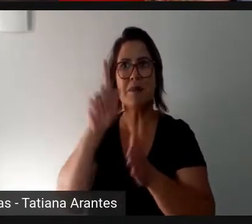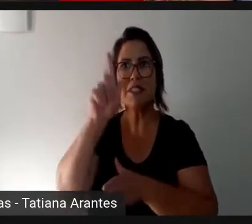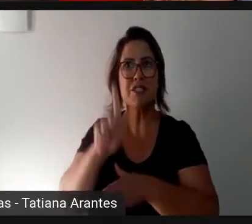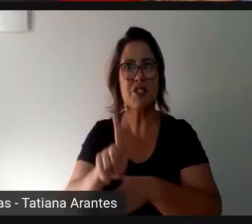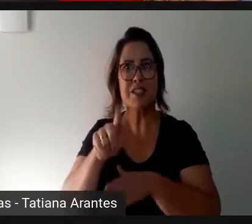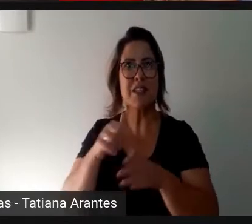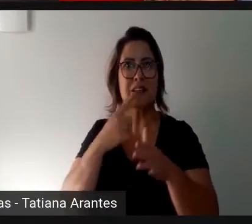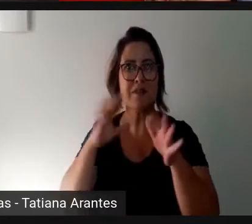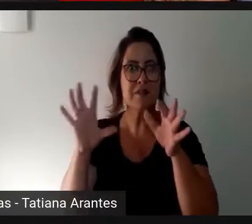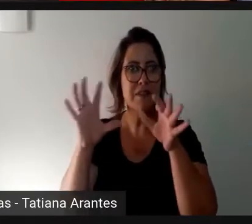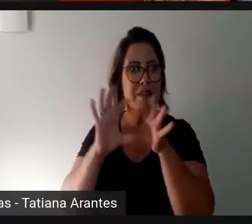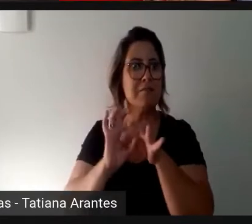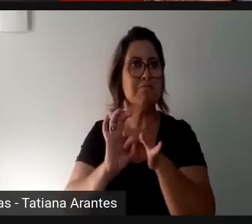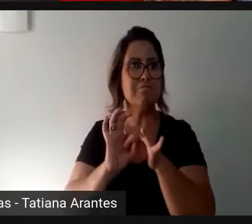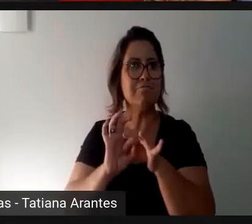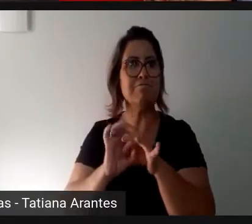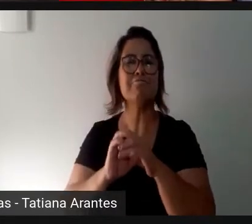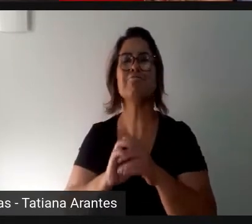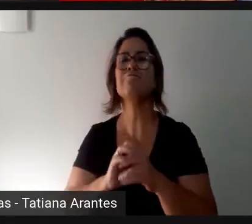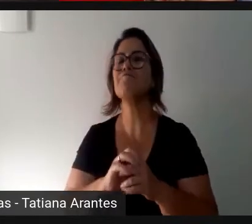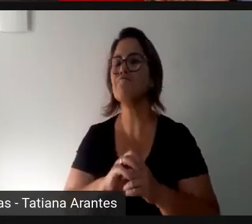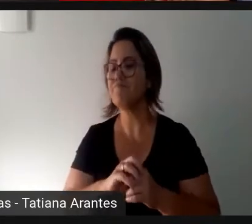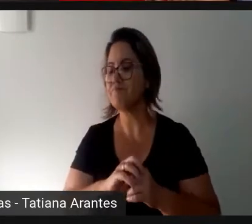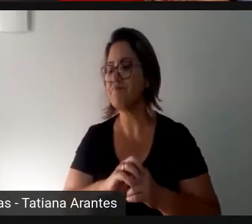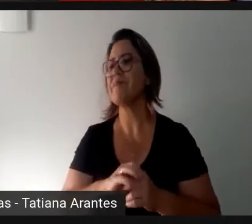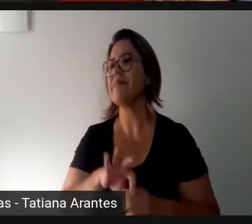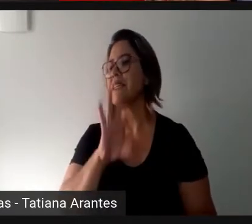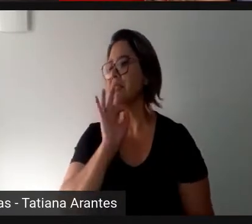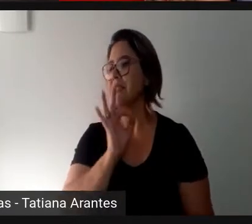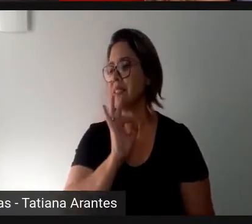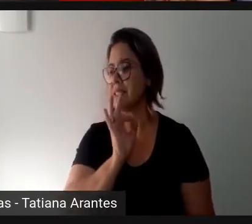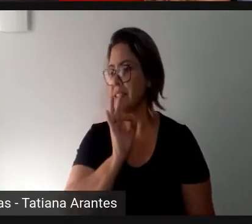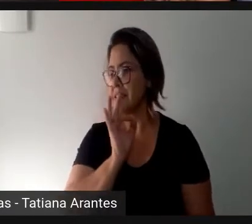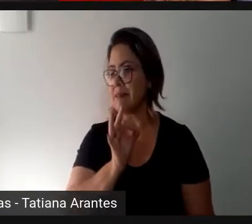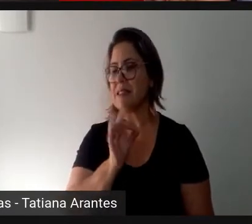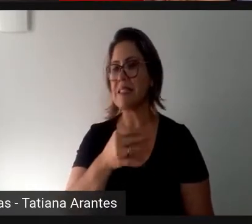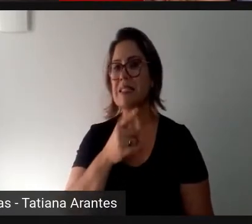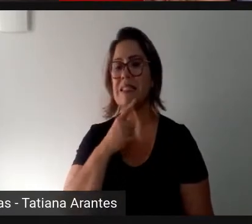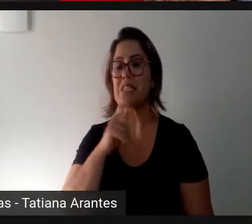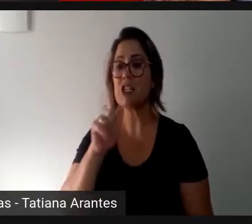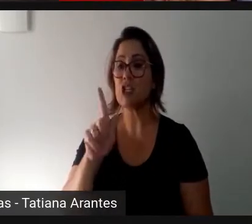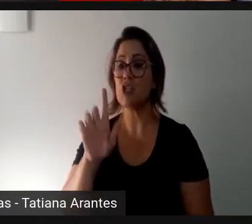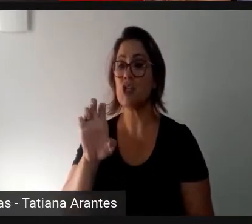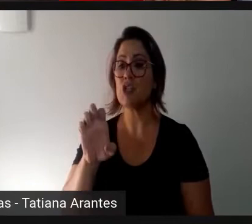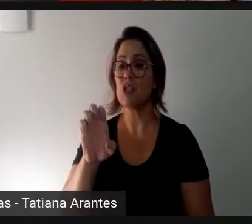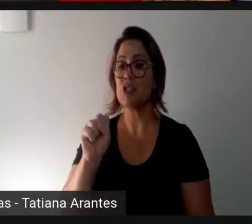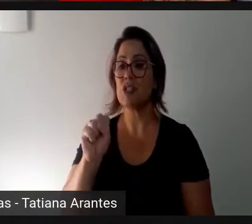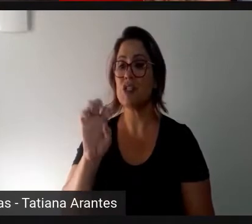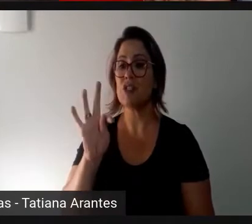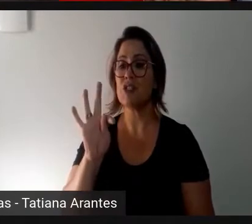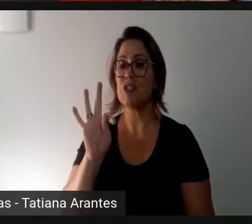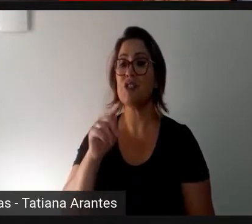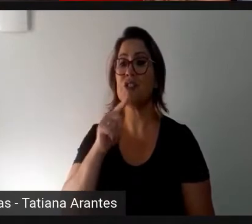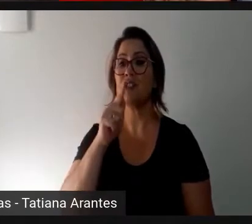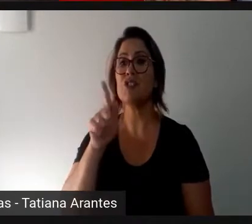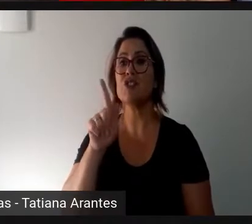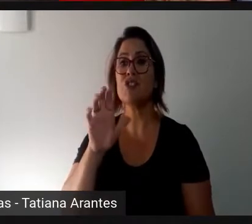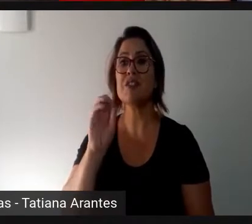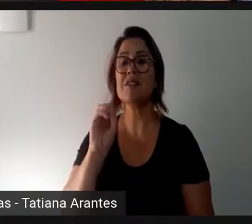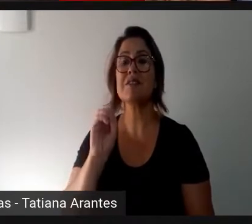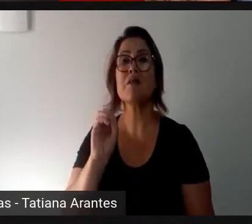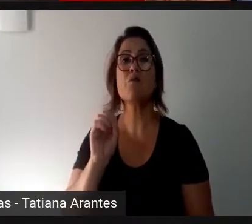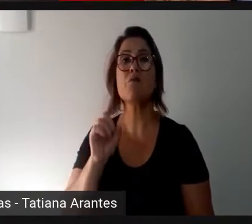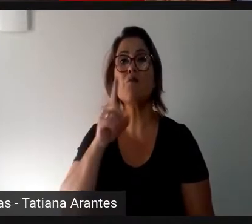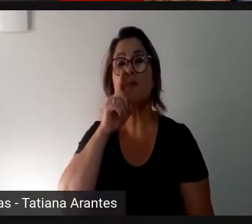Eu acho que sem dúvida. Estão ligados. Gestão de riscos. Agora, a gente tem que saber o que é gestão de risco, né? Eu gosto